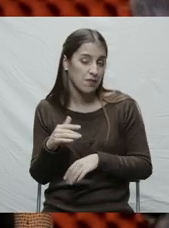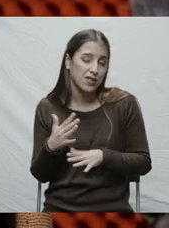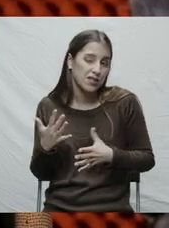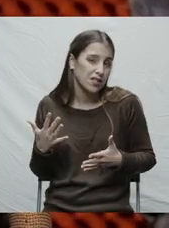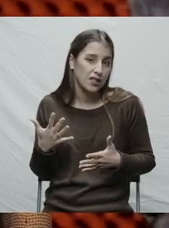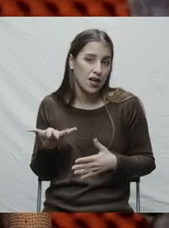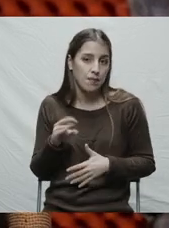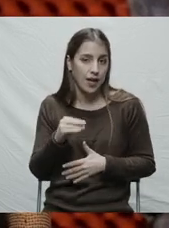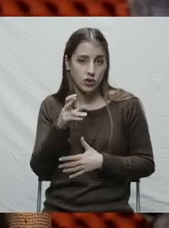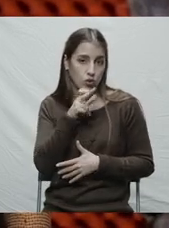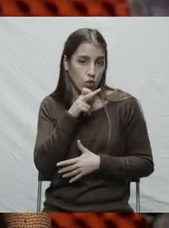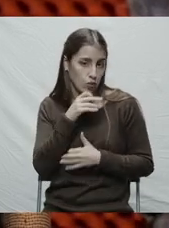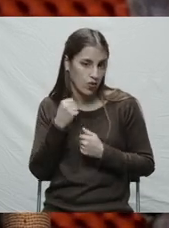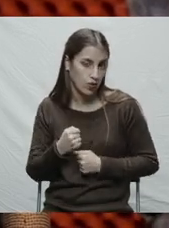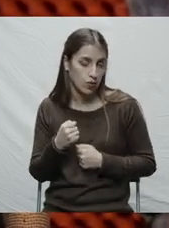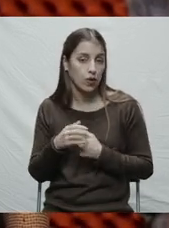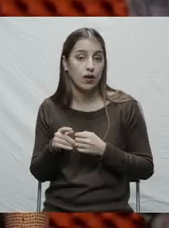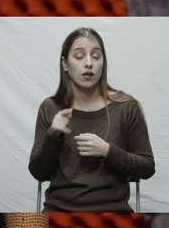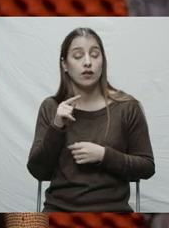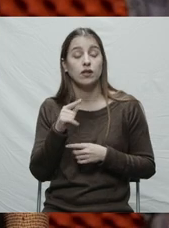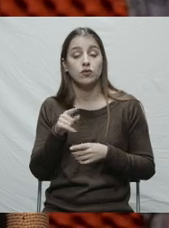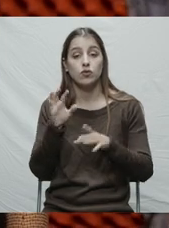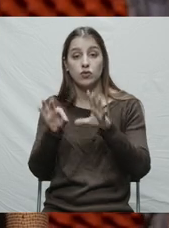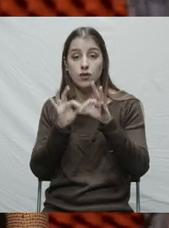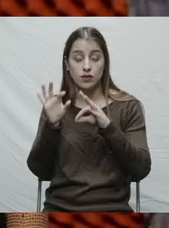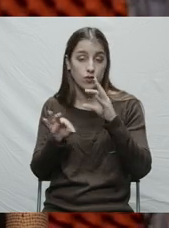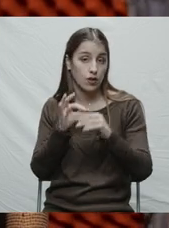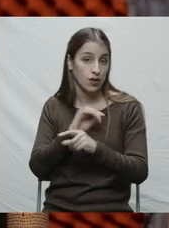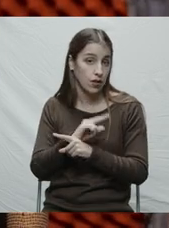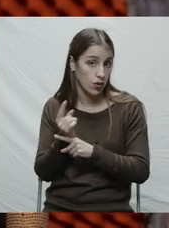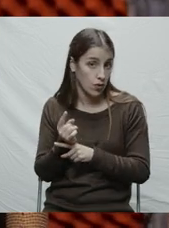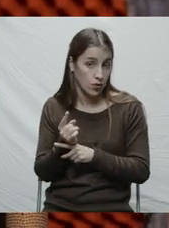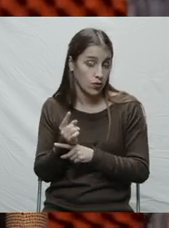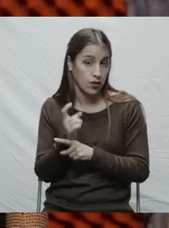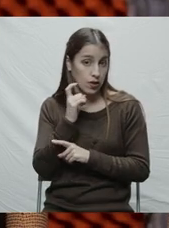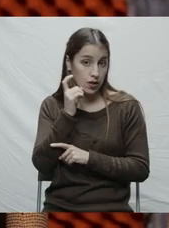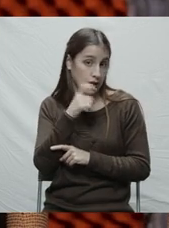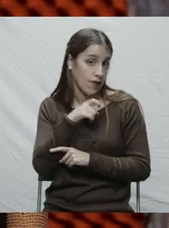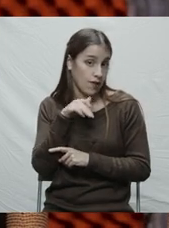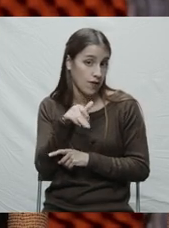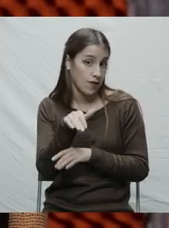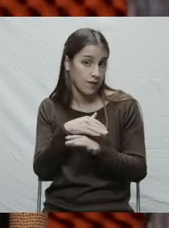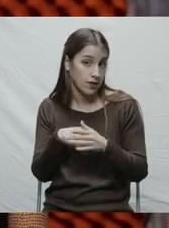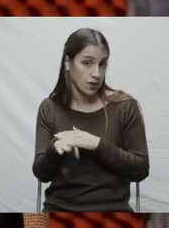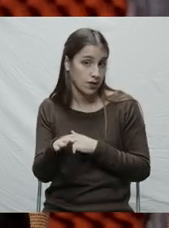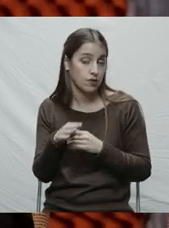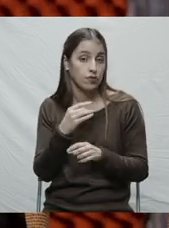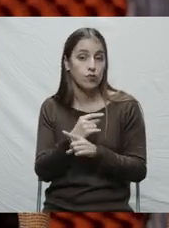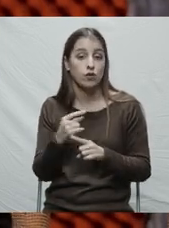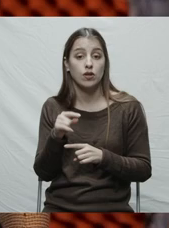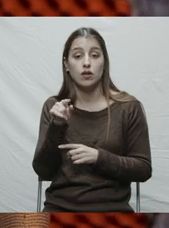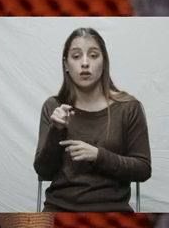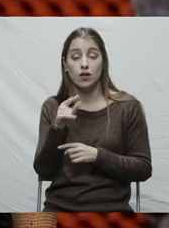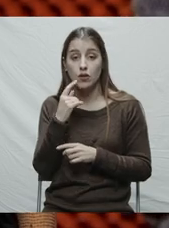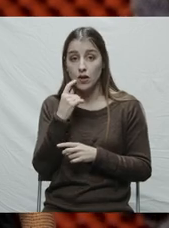duro, é puxado. E isso também é uma seleção à partida de, digamos, intérpretes e de pessoas. Aquilo é. Tem